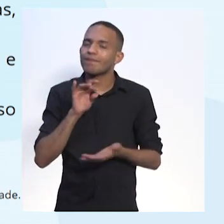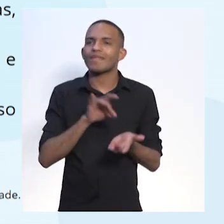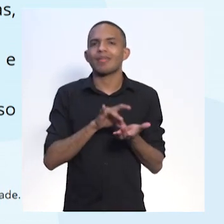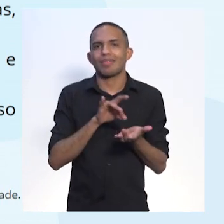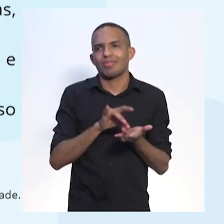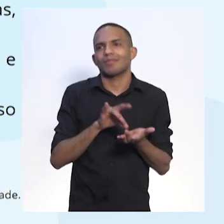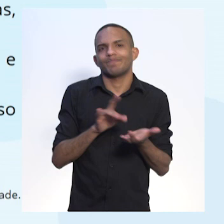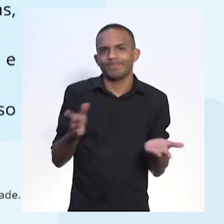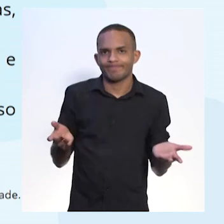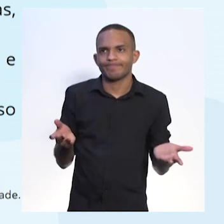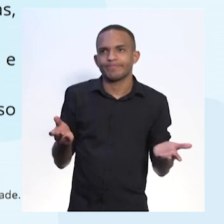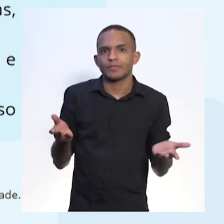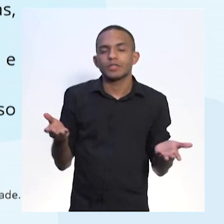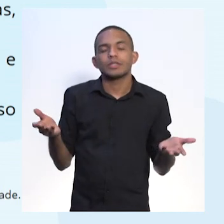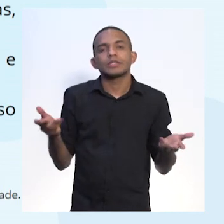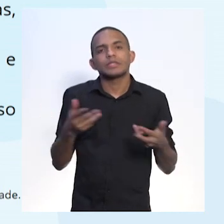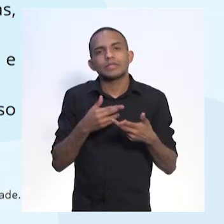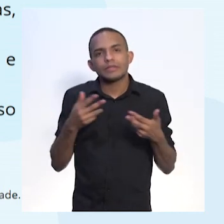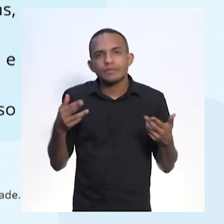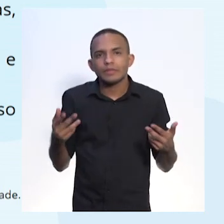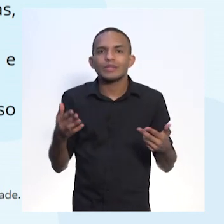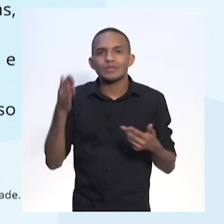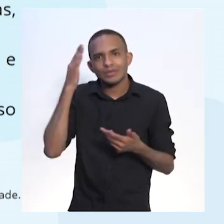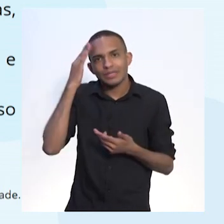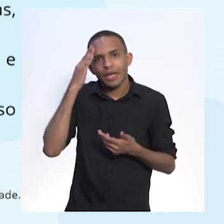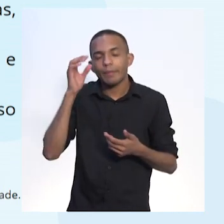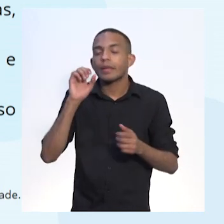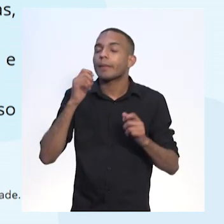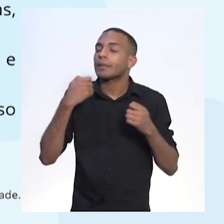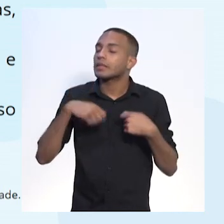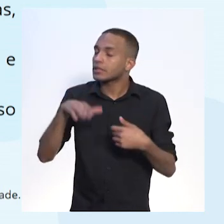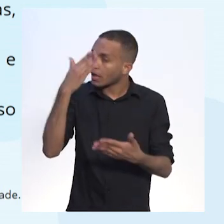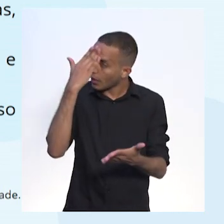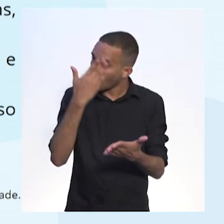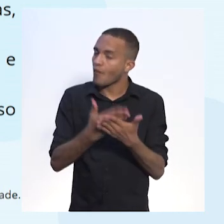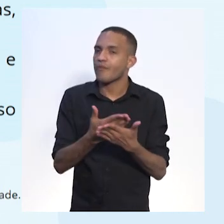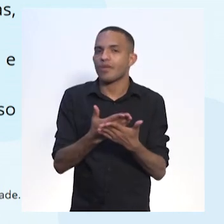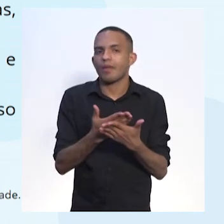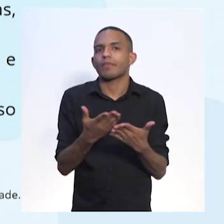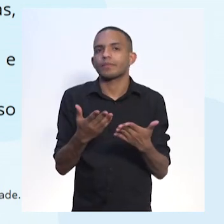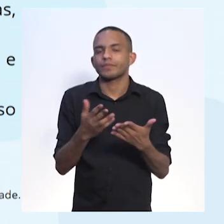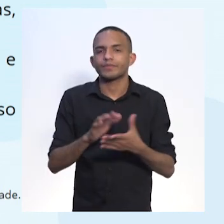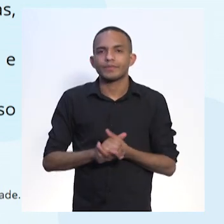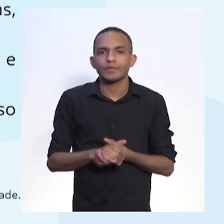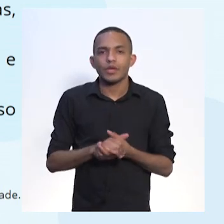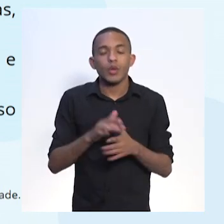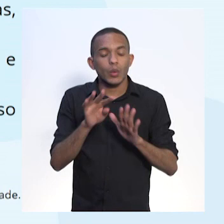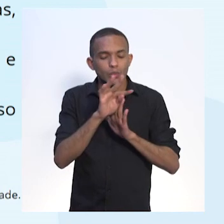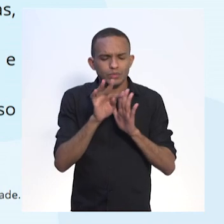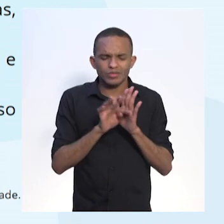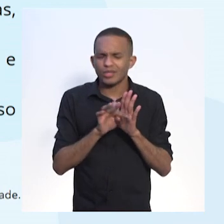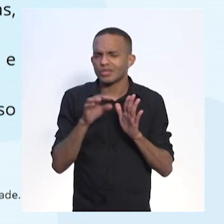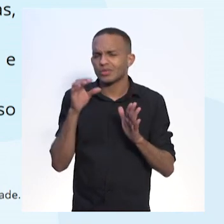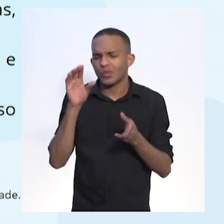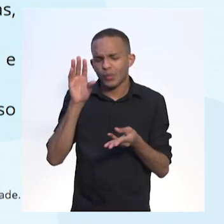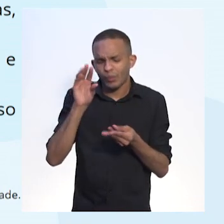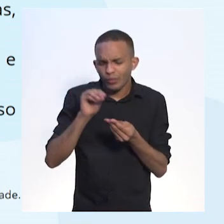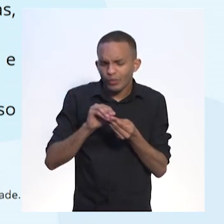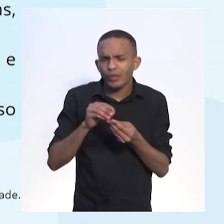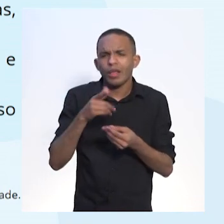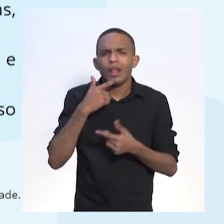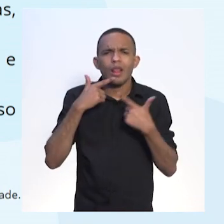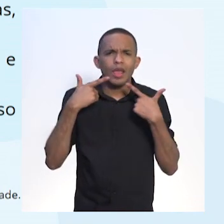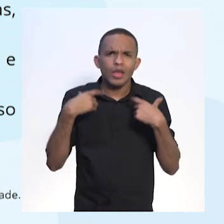e realmente num veículo de comunicação que a gente sabe que seja confiável, ok? É um texto relativamente curto, com